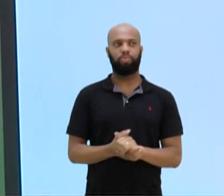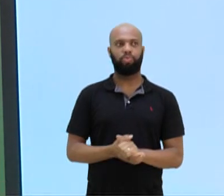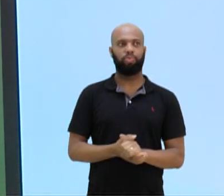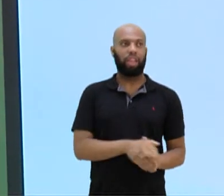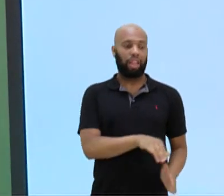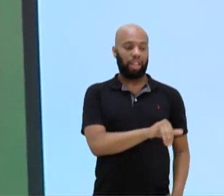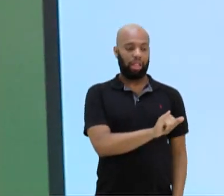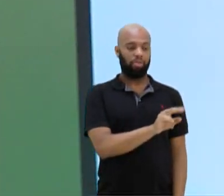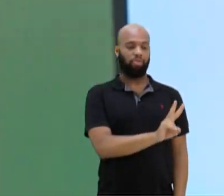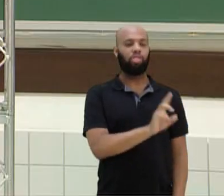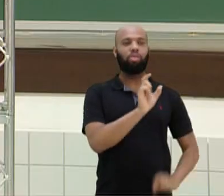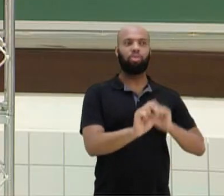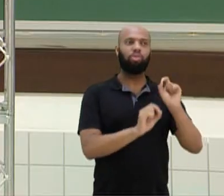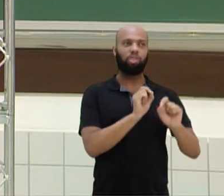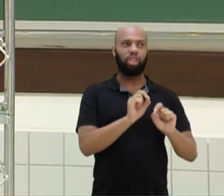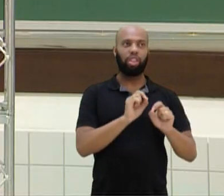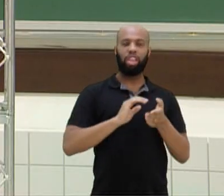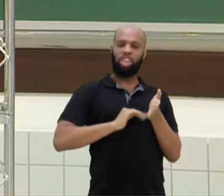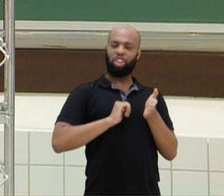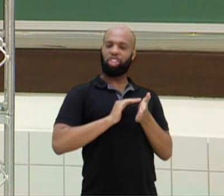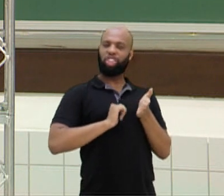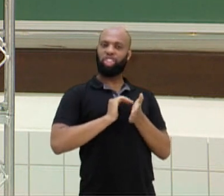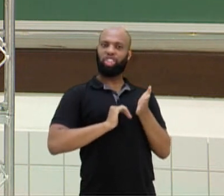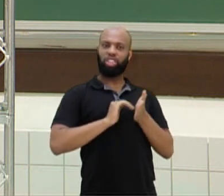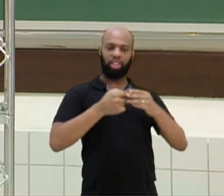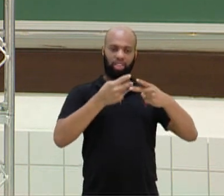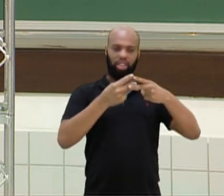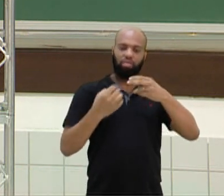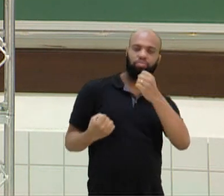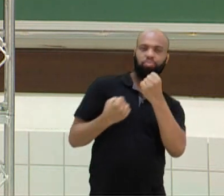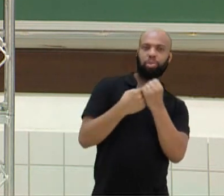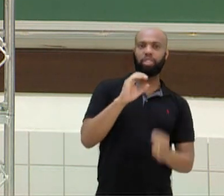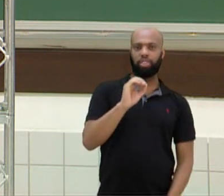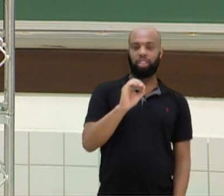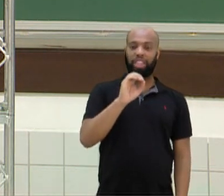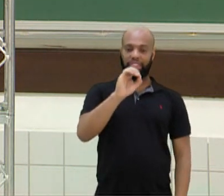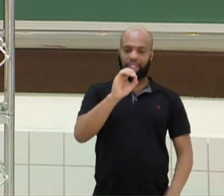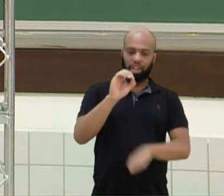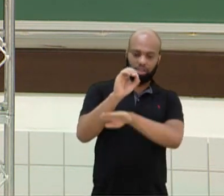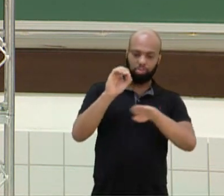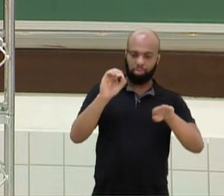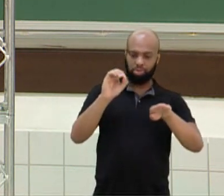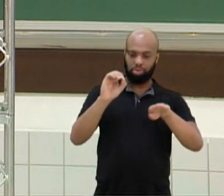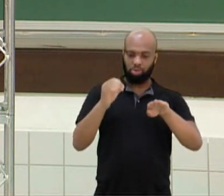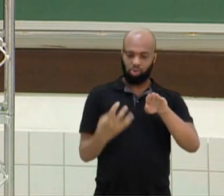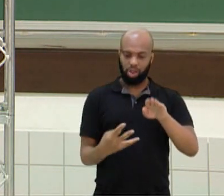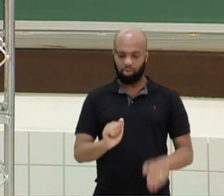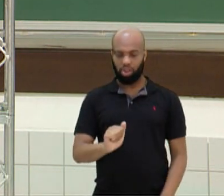ponto de máximo? Bem, o x do vértice você pode fazer por menos b sobre